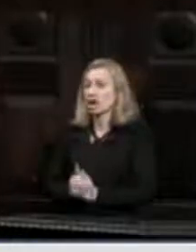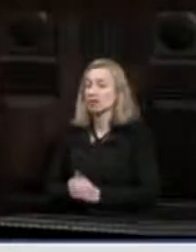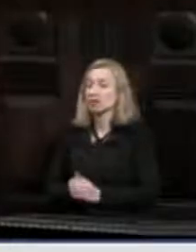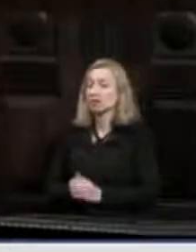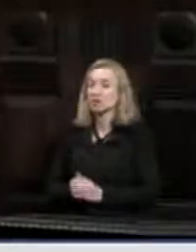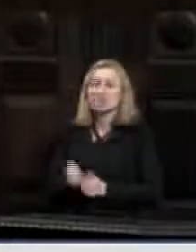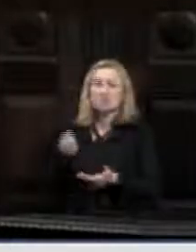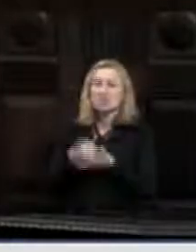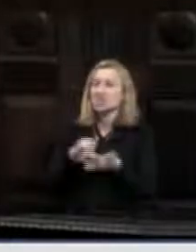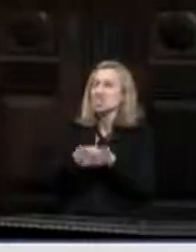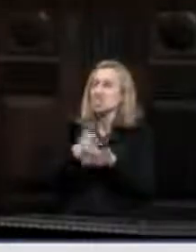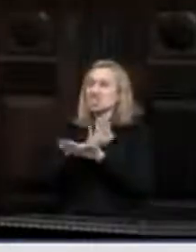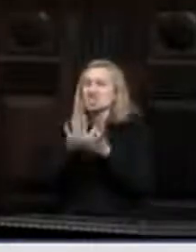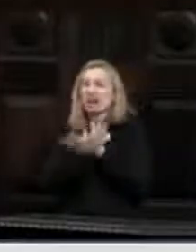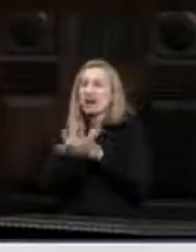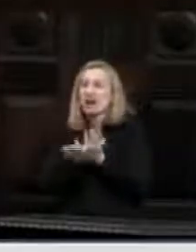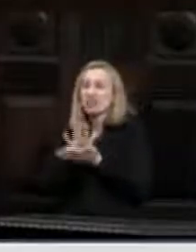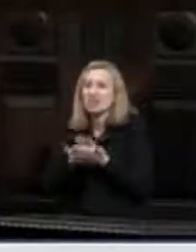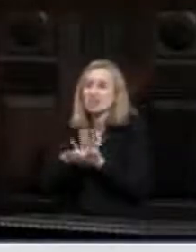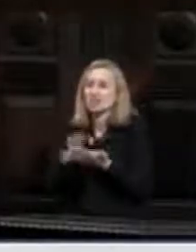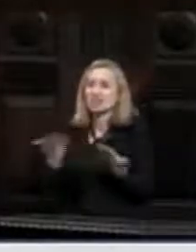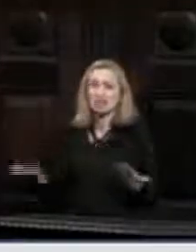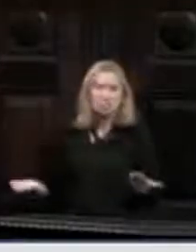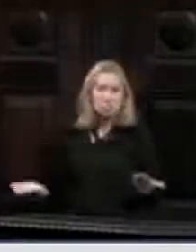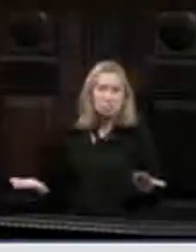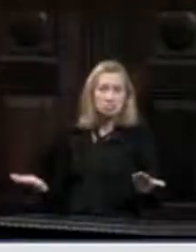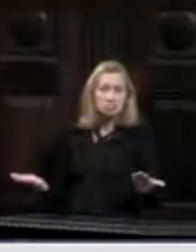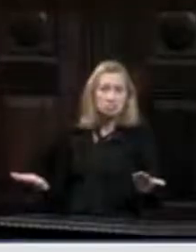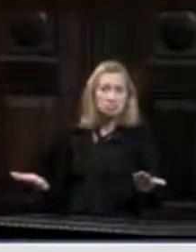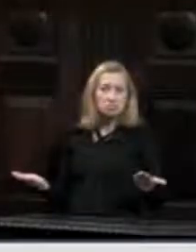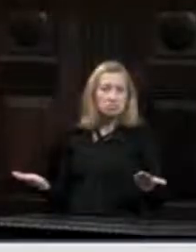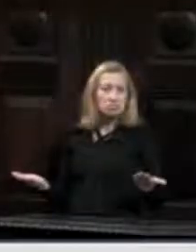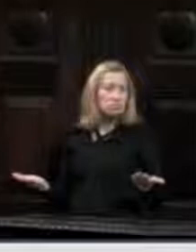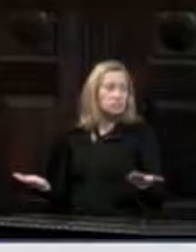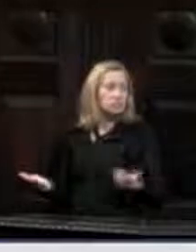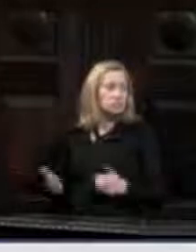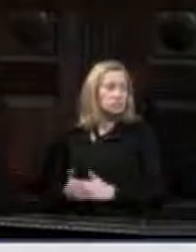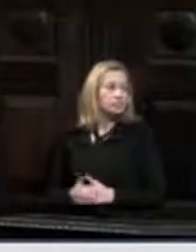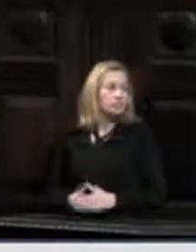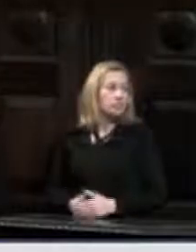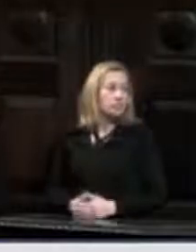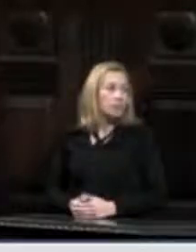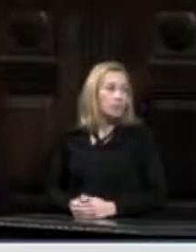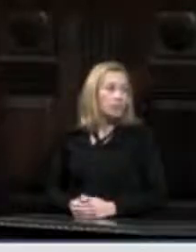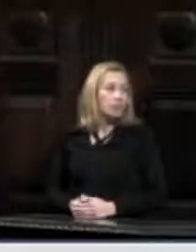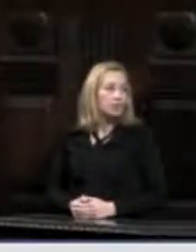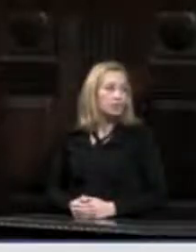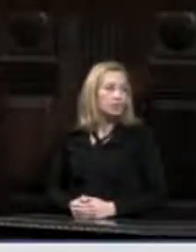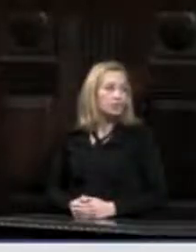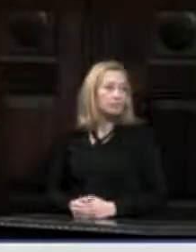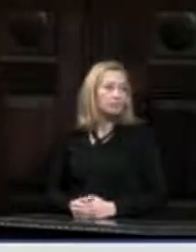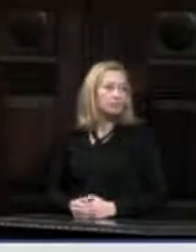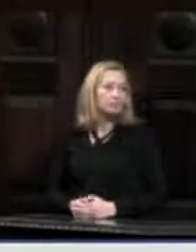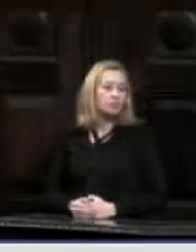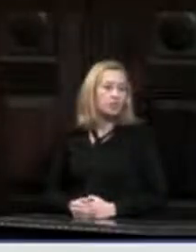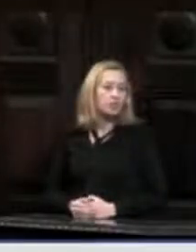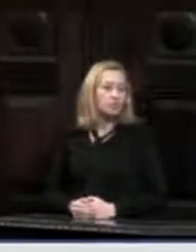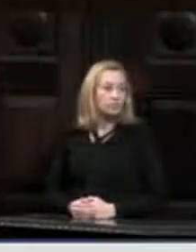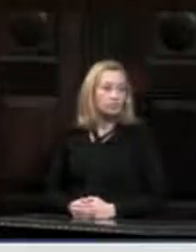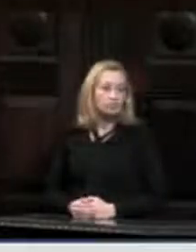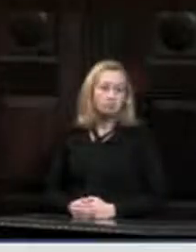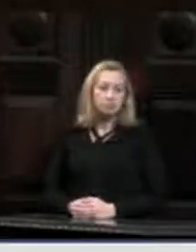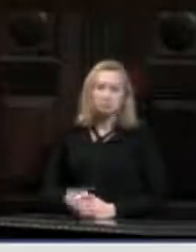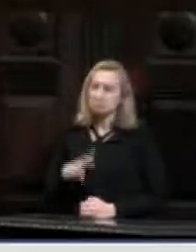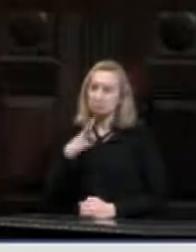não é divulgado, não é publicizado. É comum ter sabatina, que a maioria dos deputados, inclusive, desconhece a realização da